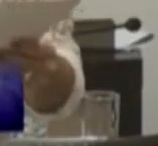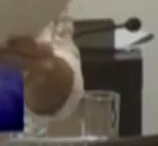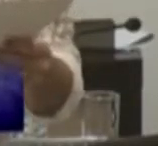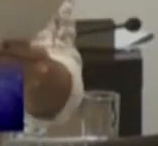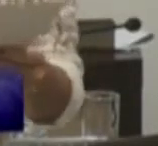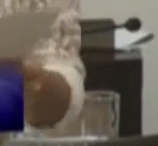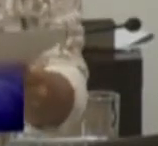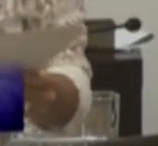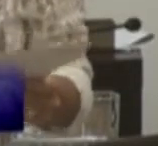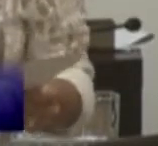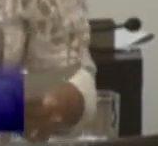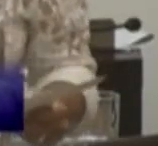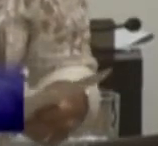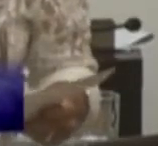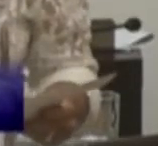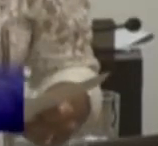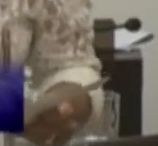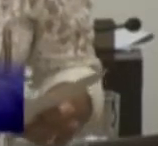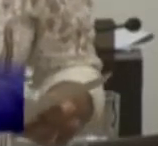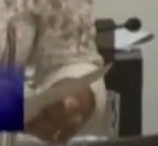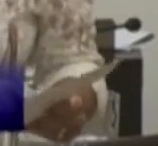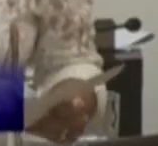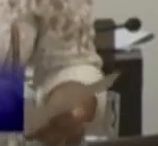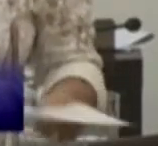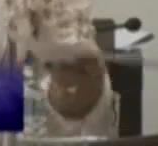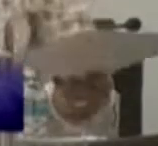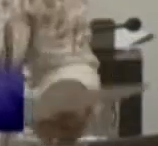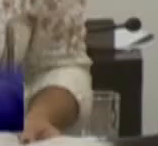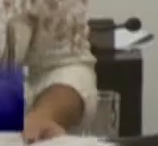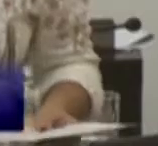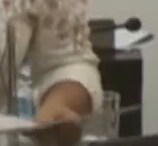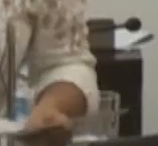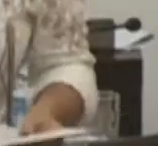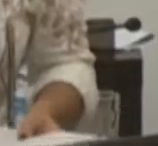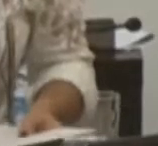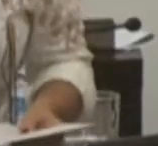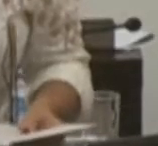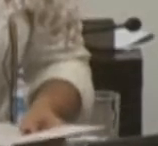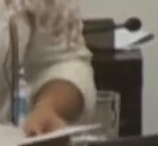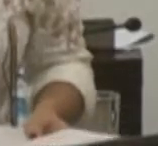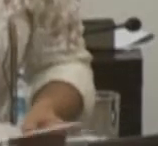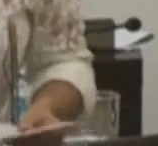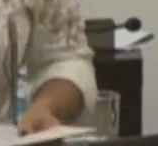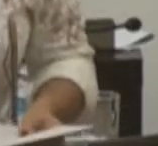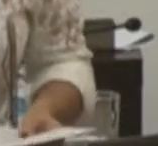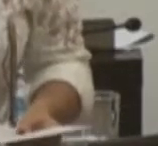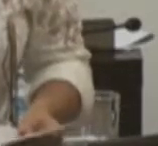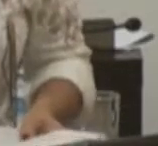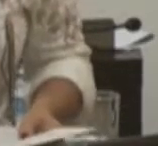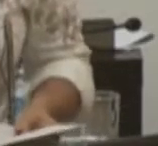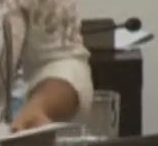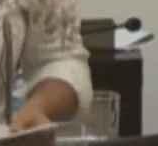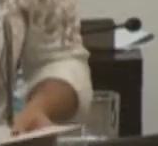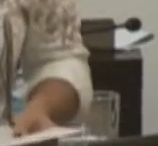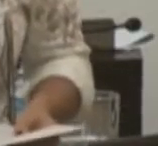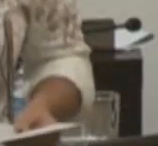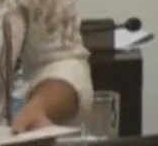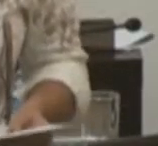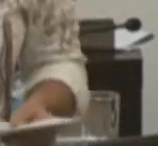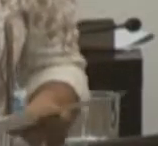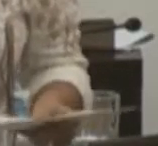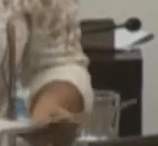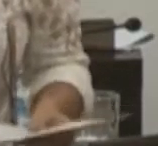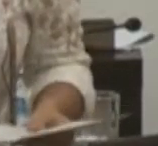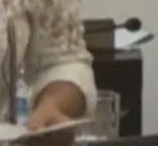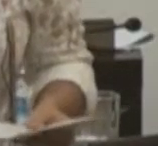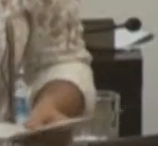Fonseca, que é surdo e funcionário da entidade. Então, é um agradecimento a todos dessa casa pela aprovação da moção